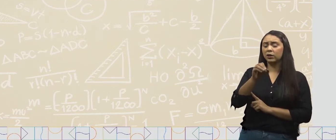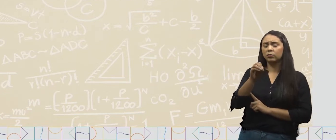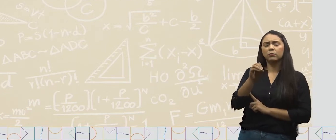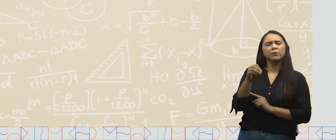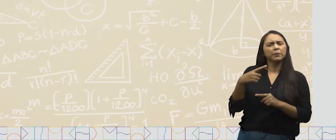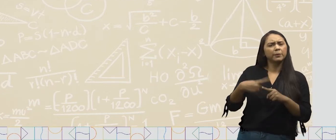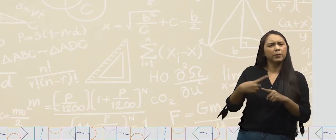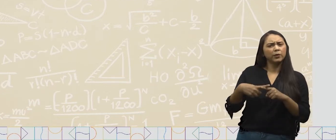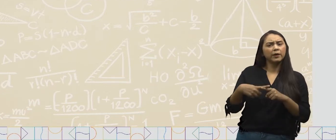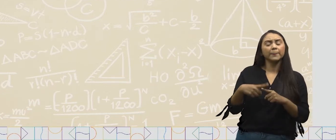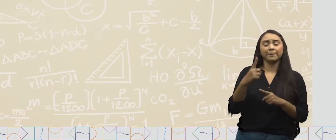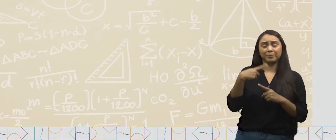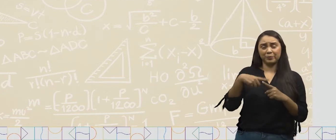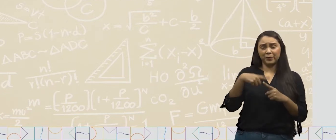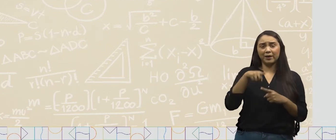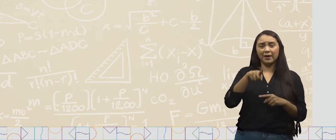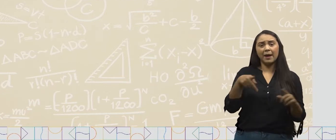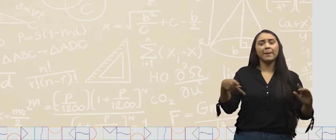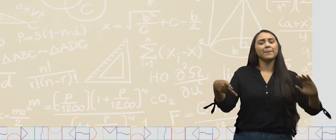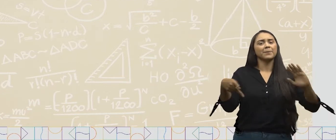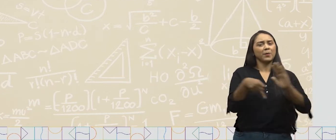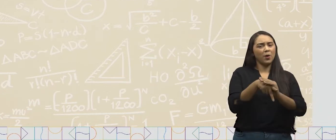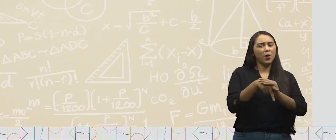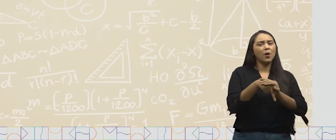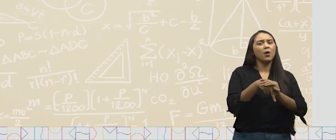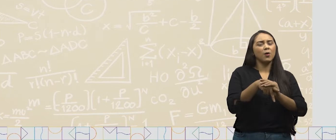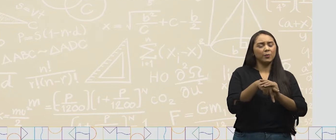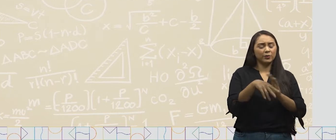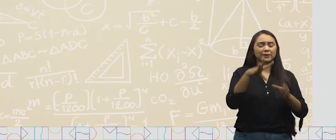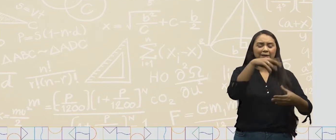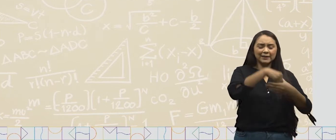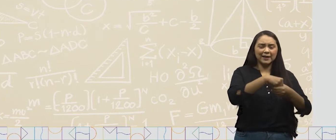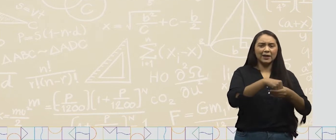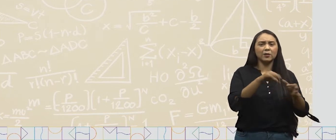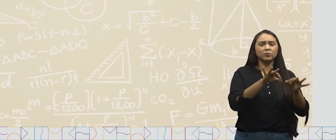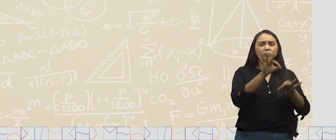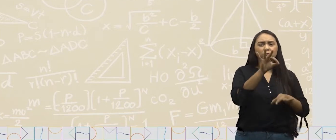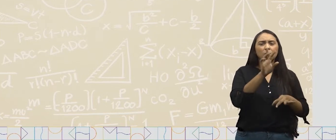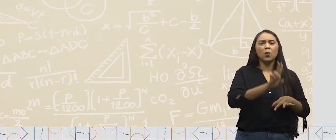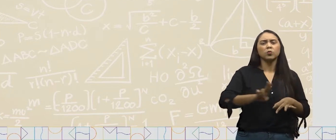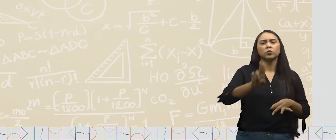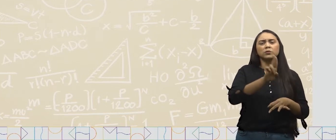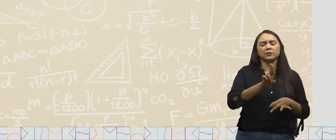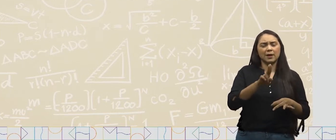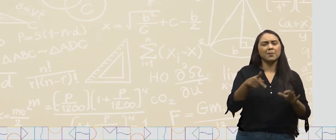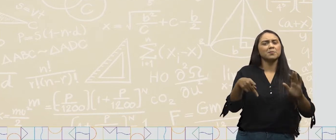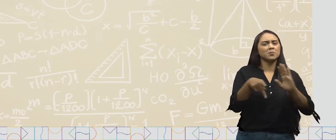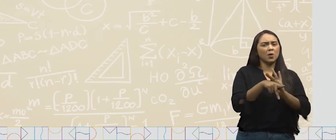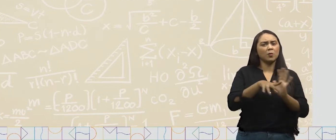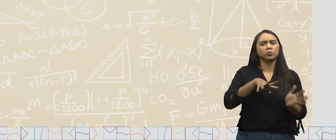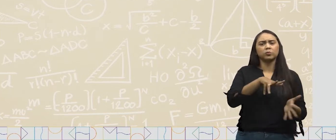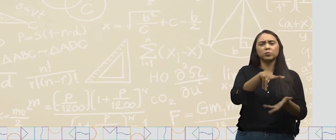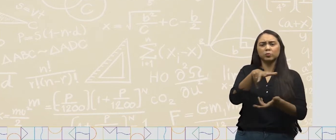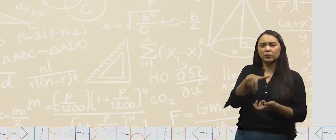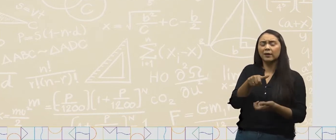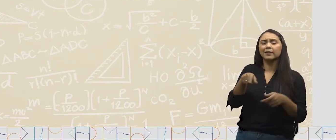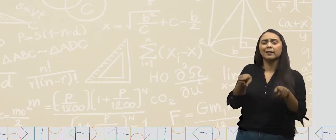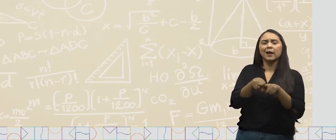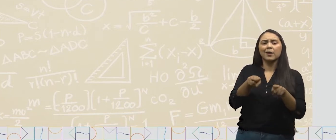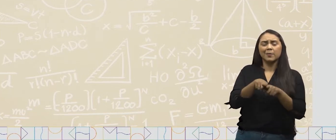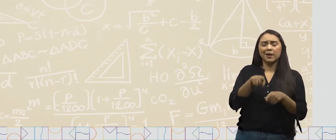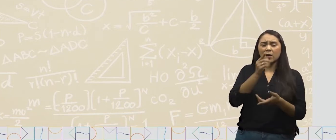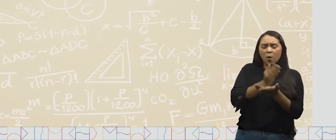a unidade de medida de capacidade mais comum. Ela é a referência para todas as